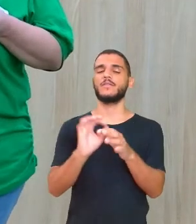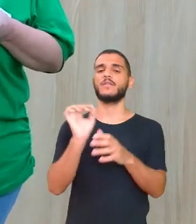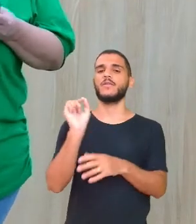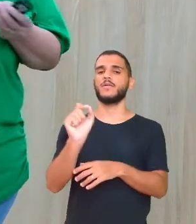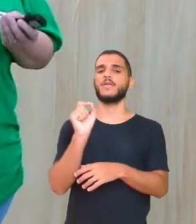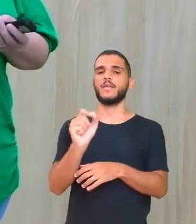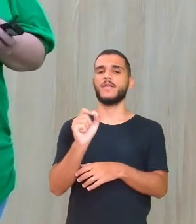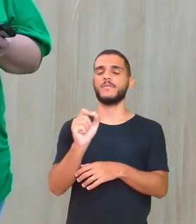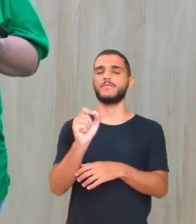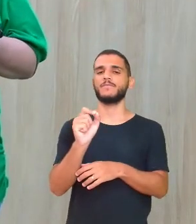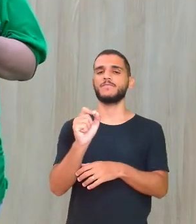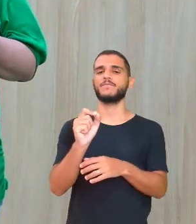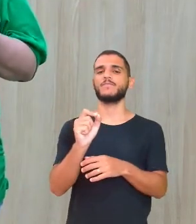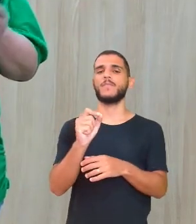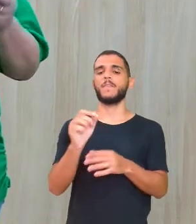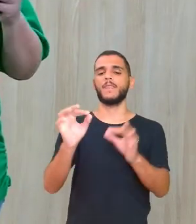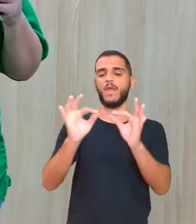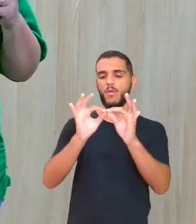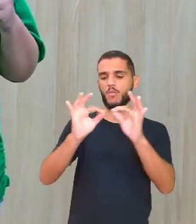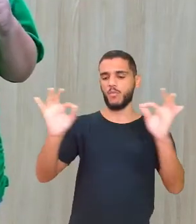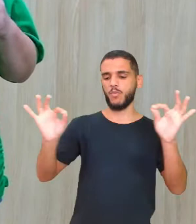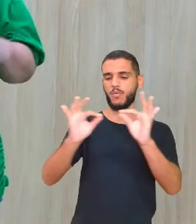as coordenadas de um ponto